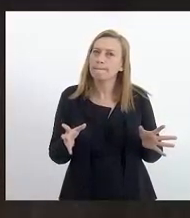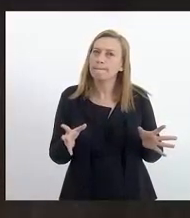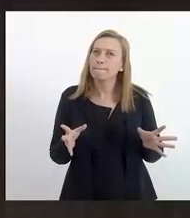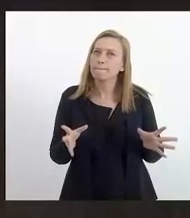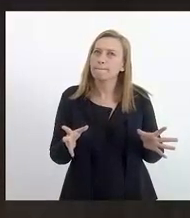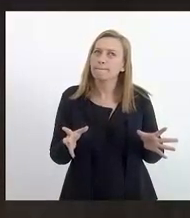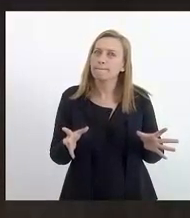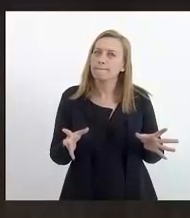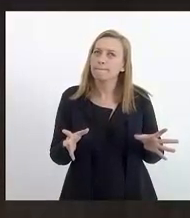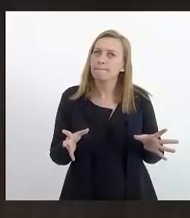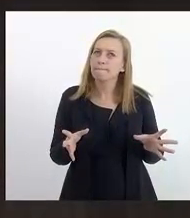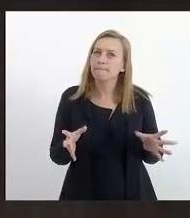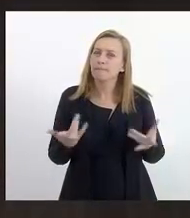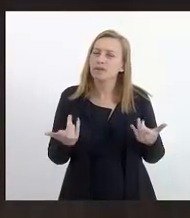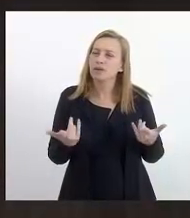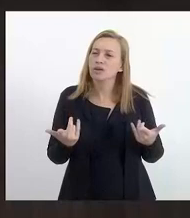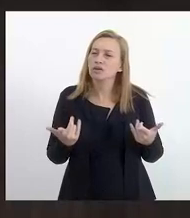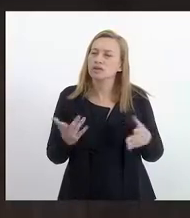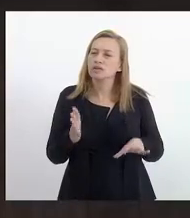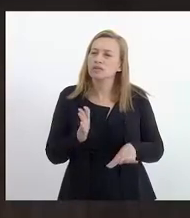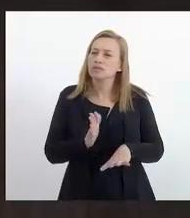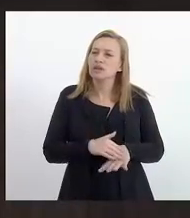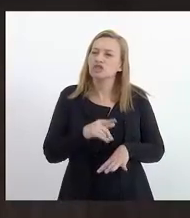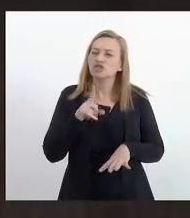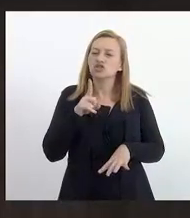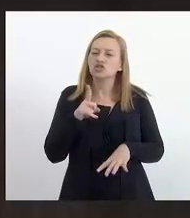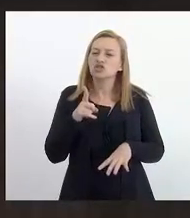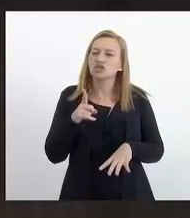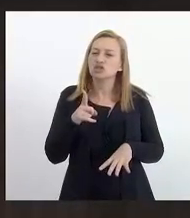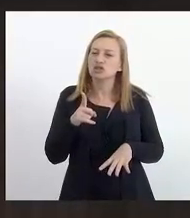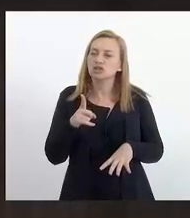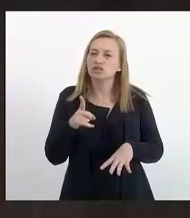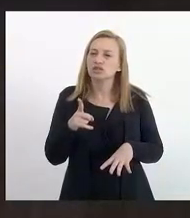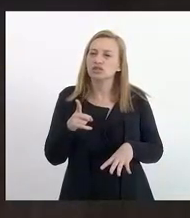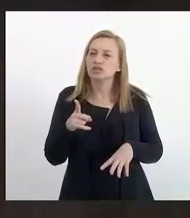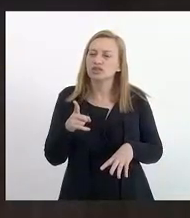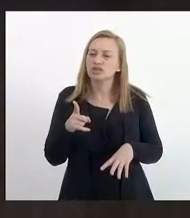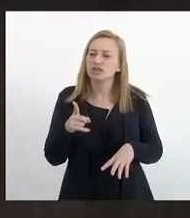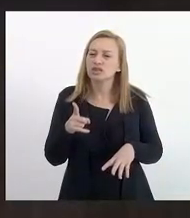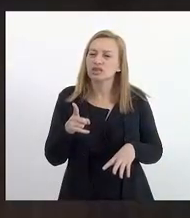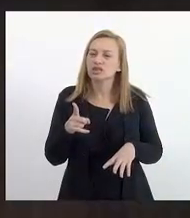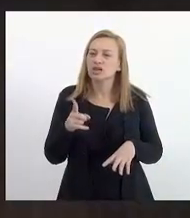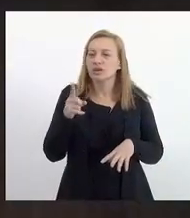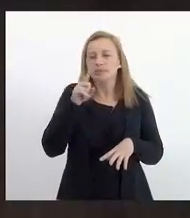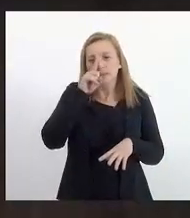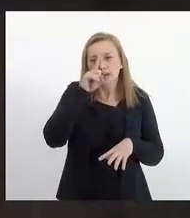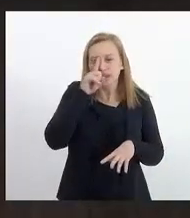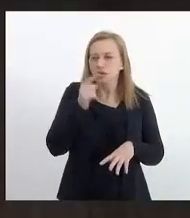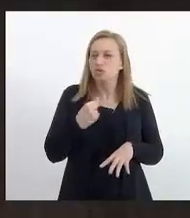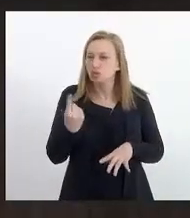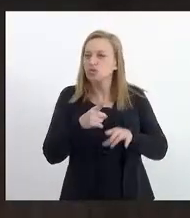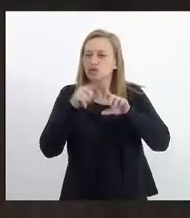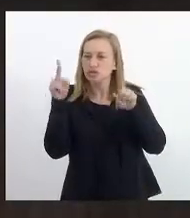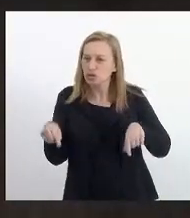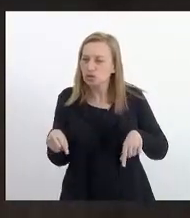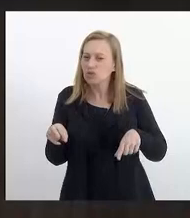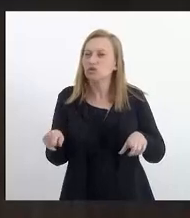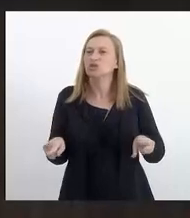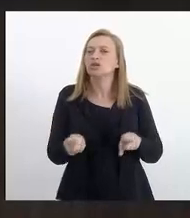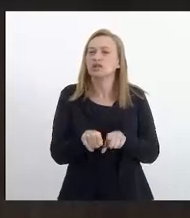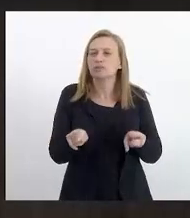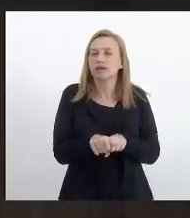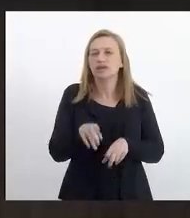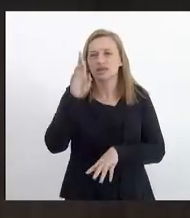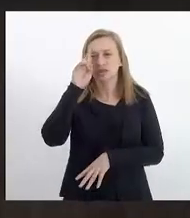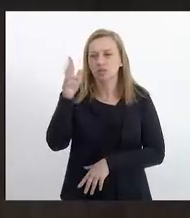ser colocada numa situação ainda mais de vulnerabilidade os nossos servidores, as nossas servidoras. Mas, para além disso tudo,